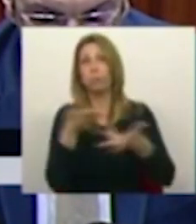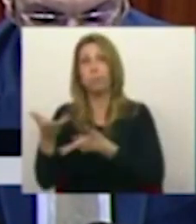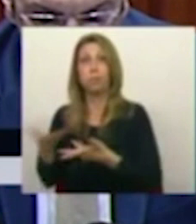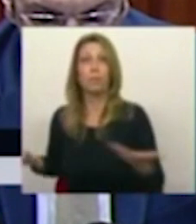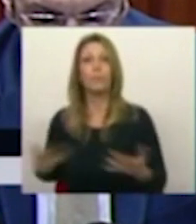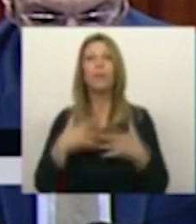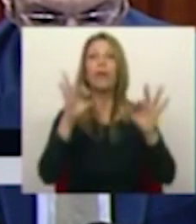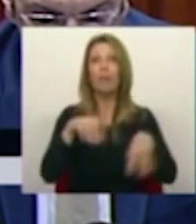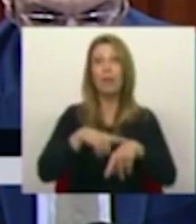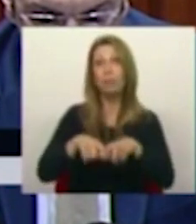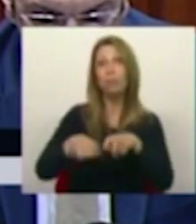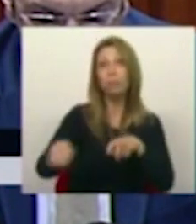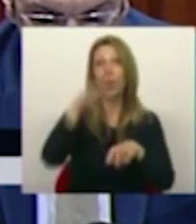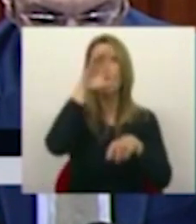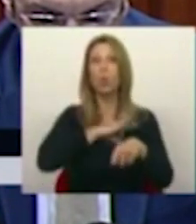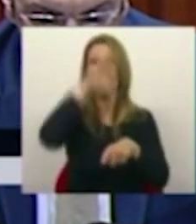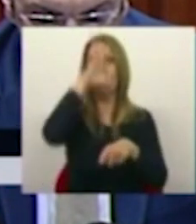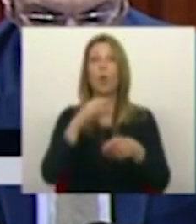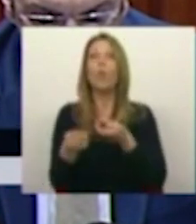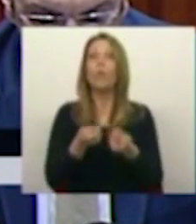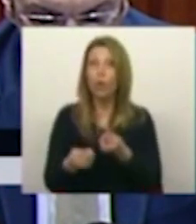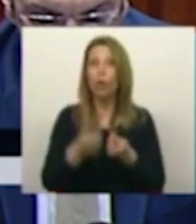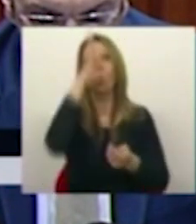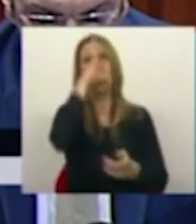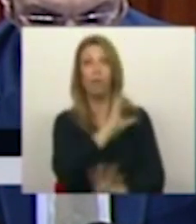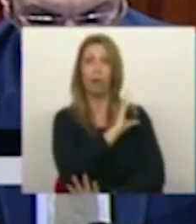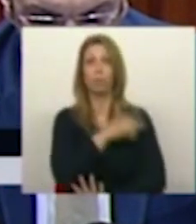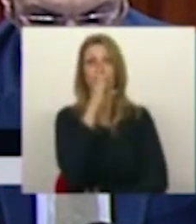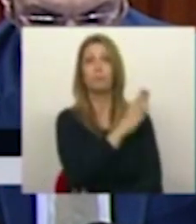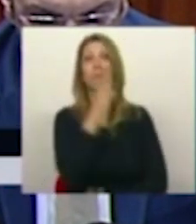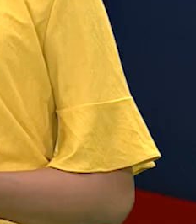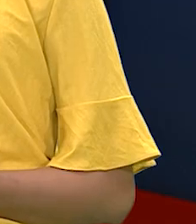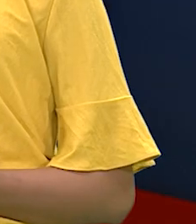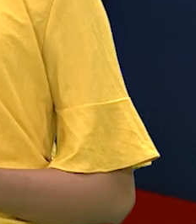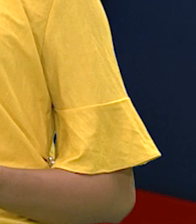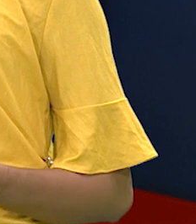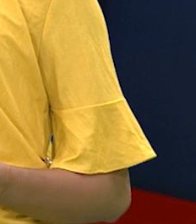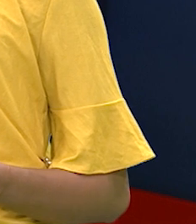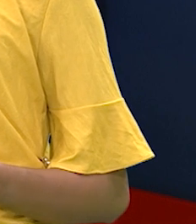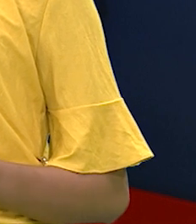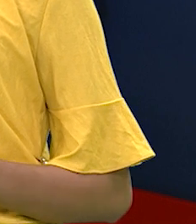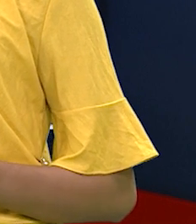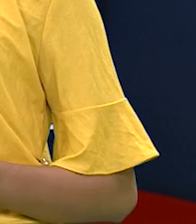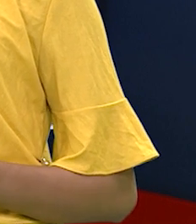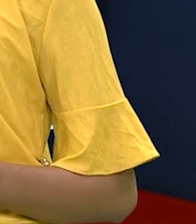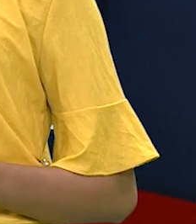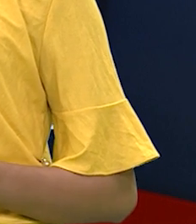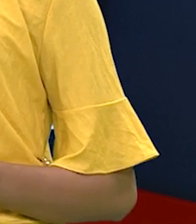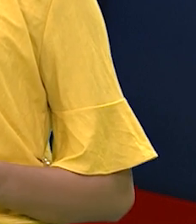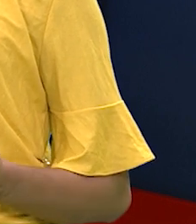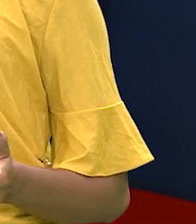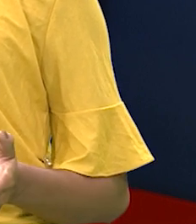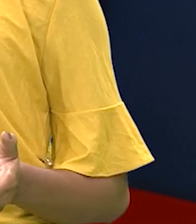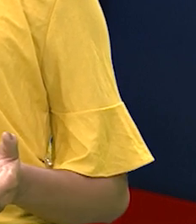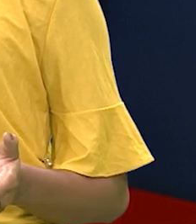do mandato do Sr. Governador, o Governo exercerá também as suas competências, designando um novo Governador. O número de mortos na sequência do temporal,